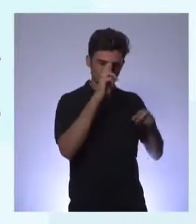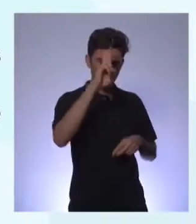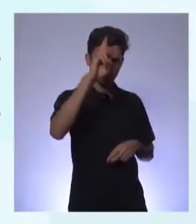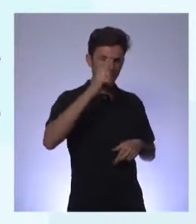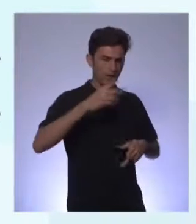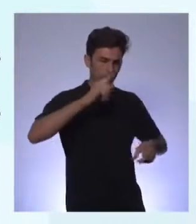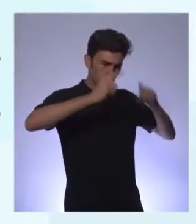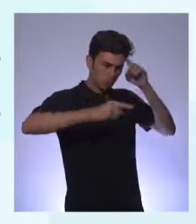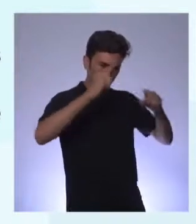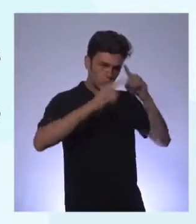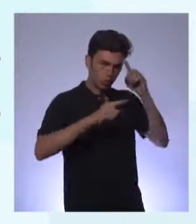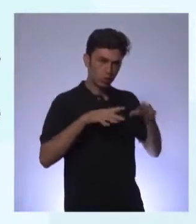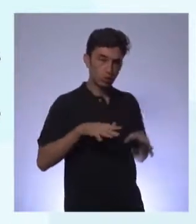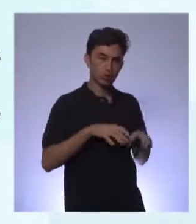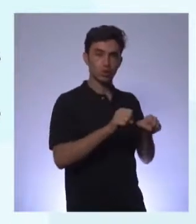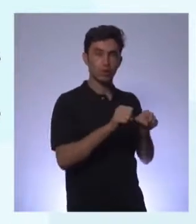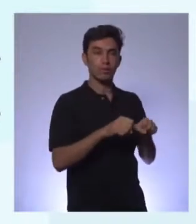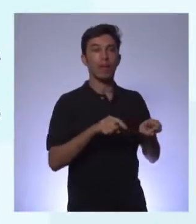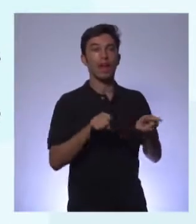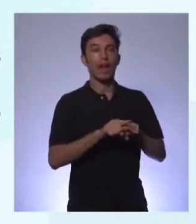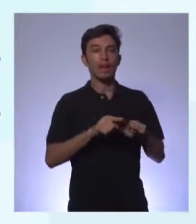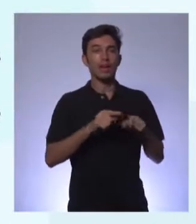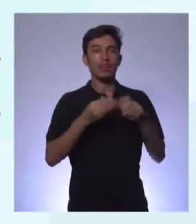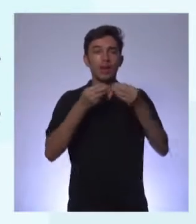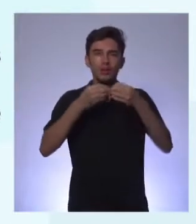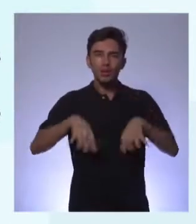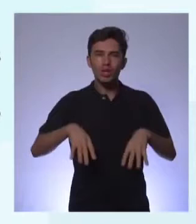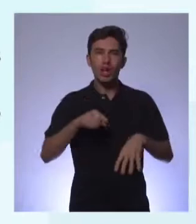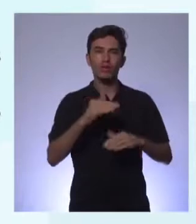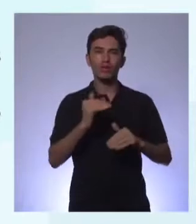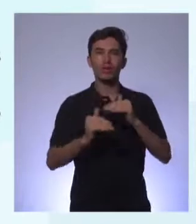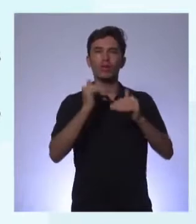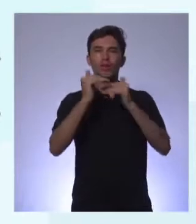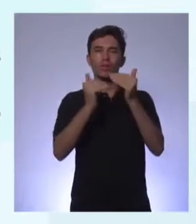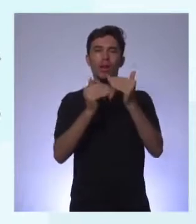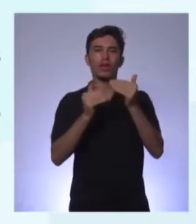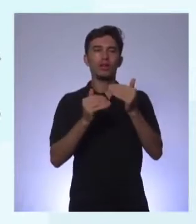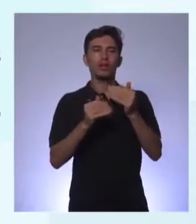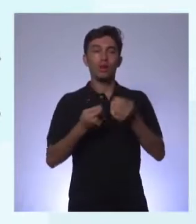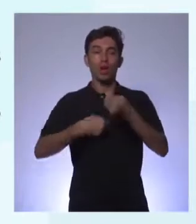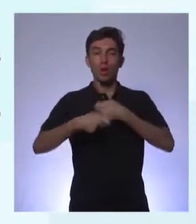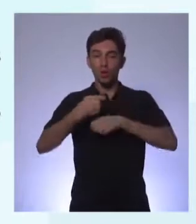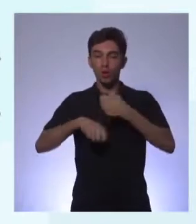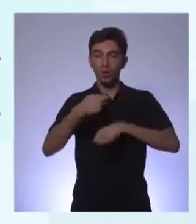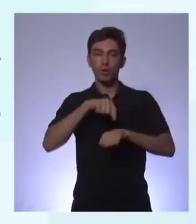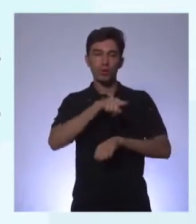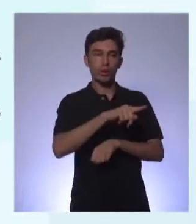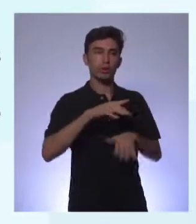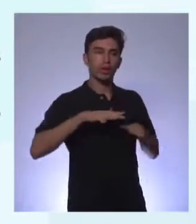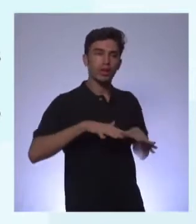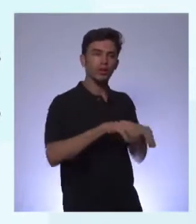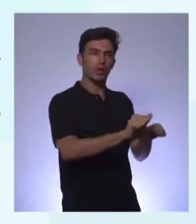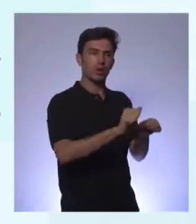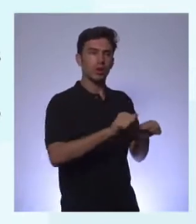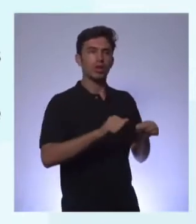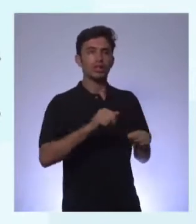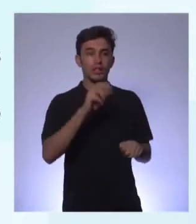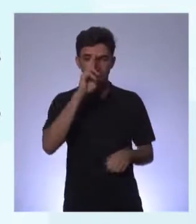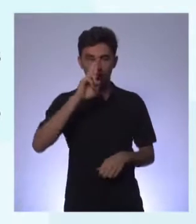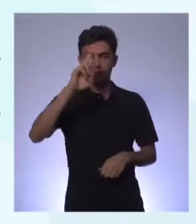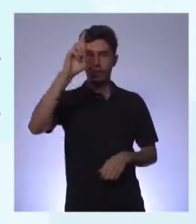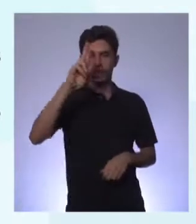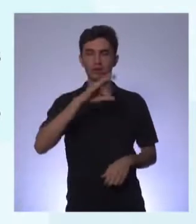prejudicavam o desenvolvimento econômico das colônias, no caso da colônia espanhola, liderado pelos criollos, mas